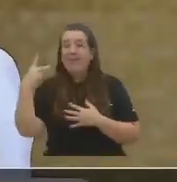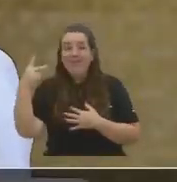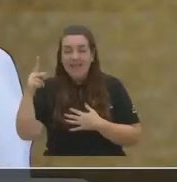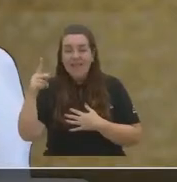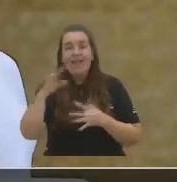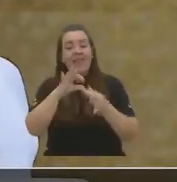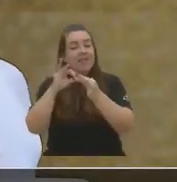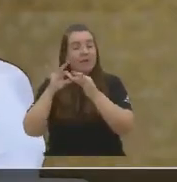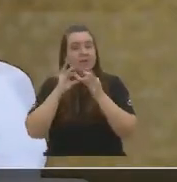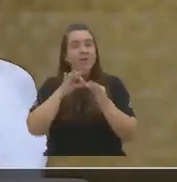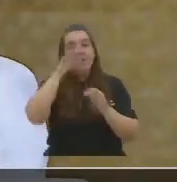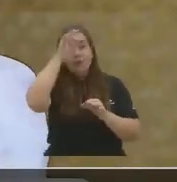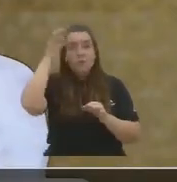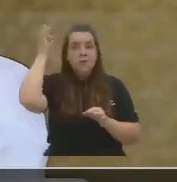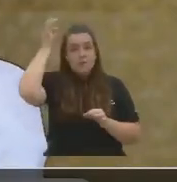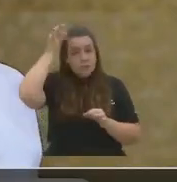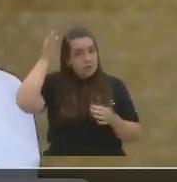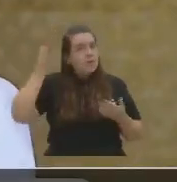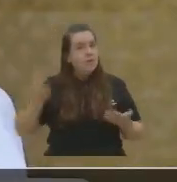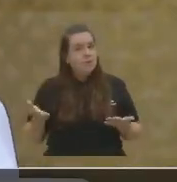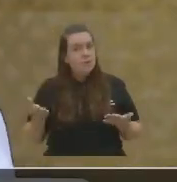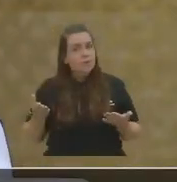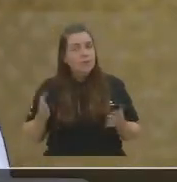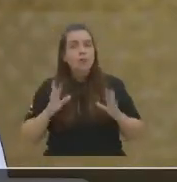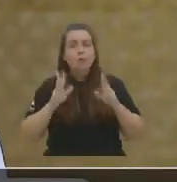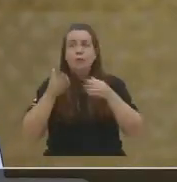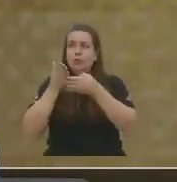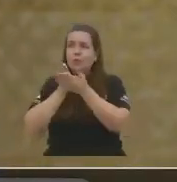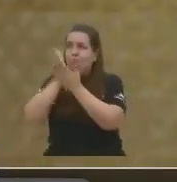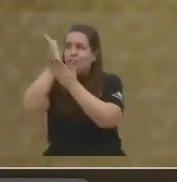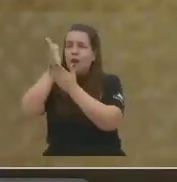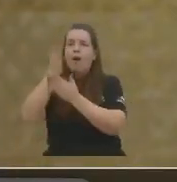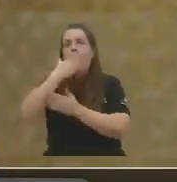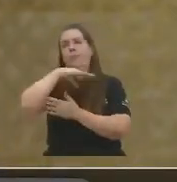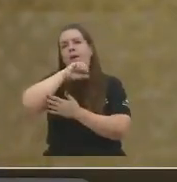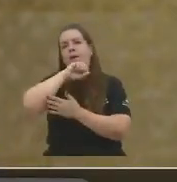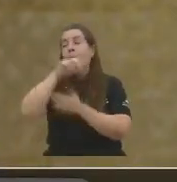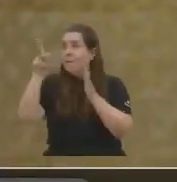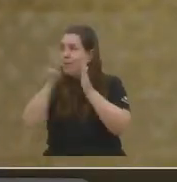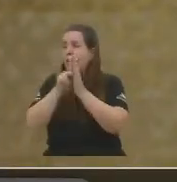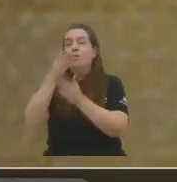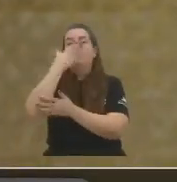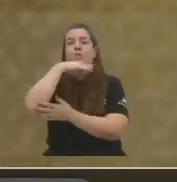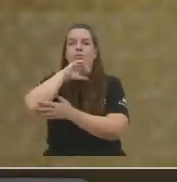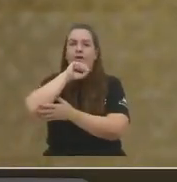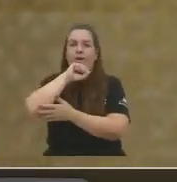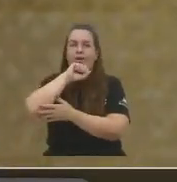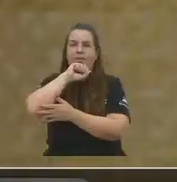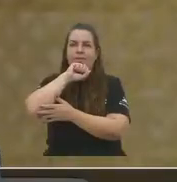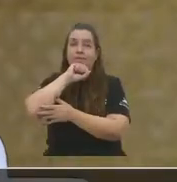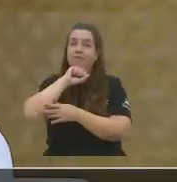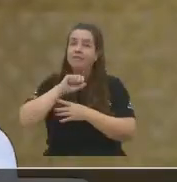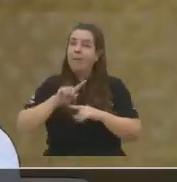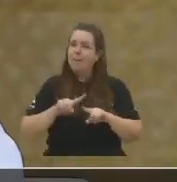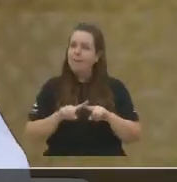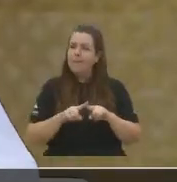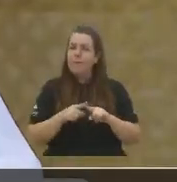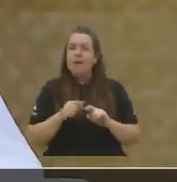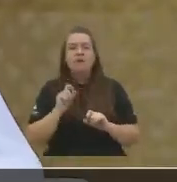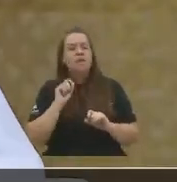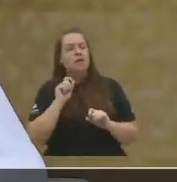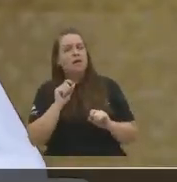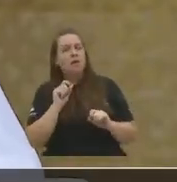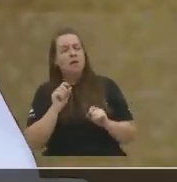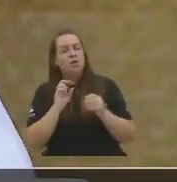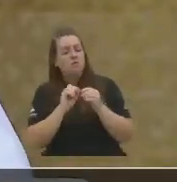do Espírito Santo. Tudo dirigido ao Pai. Agora, quem é que formula